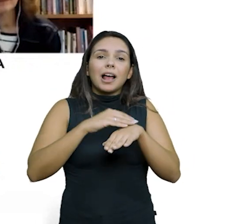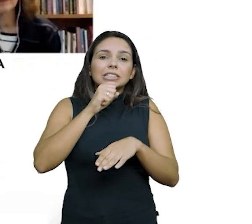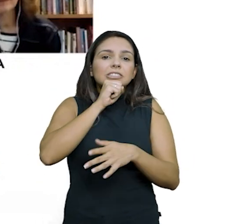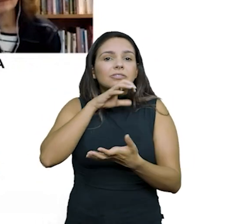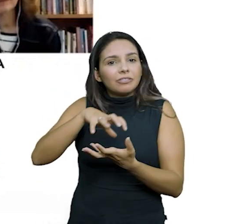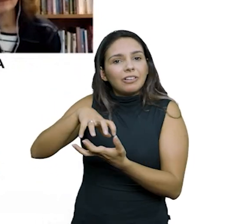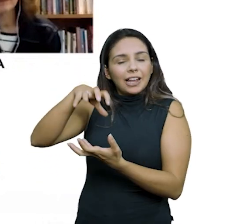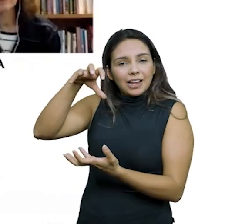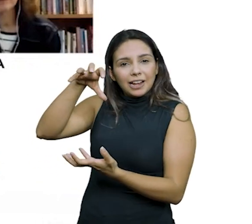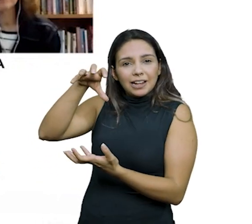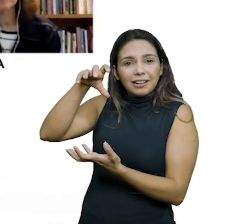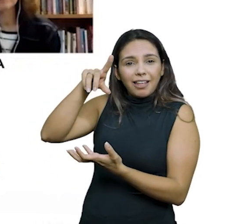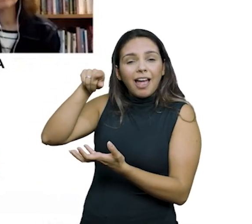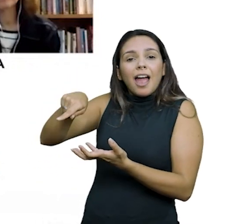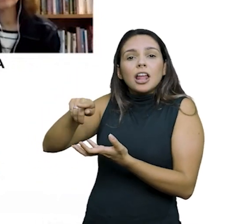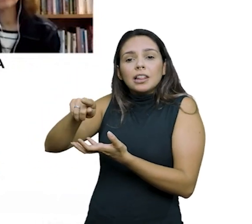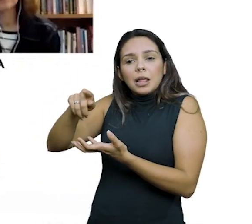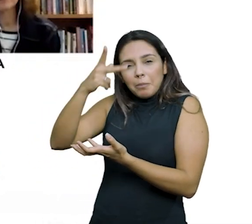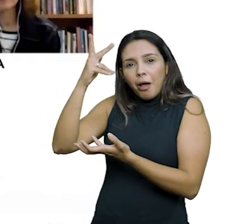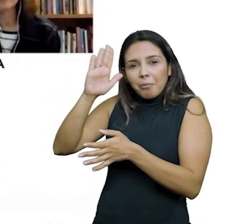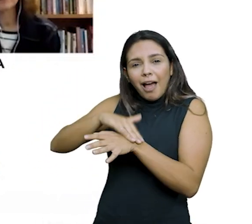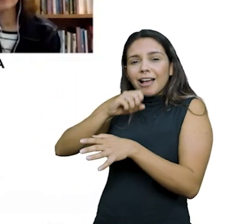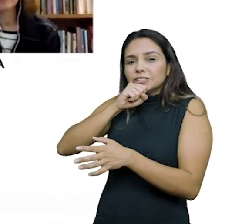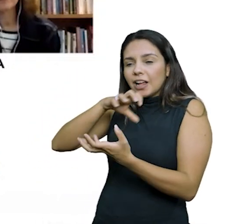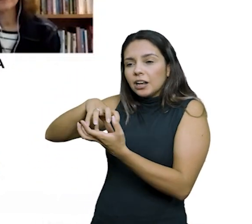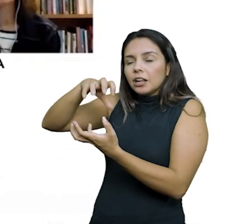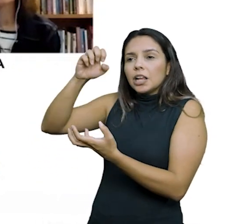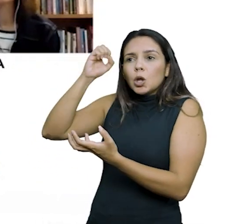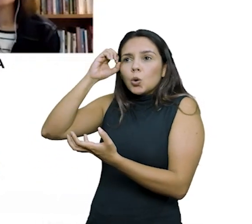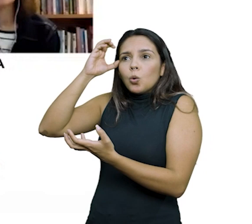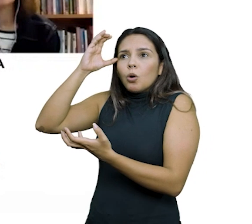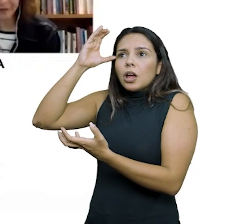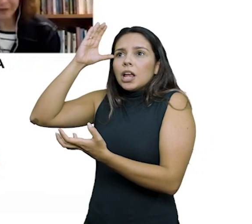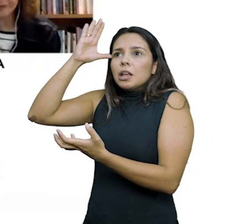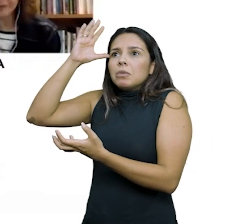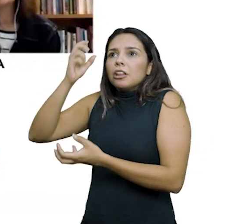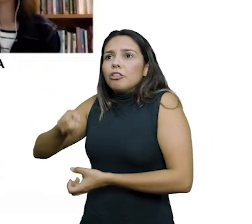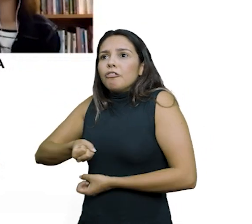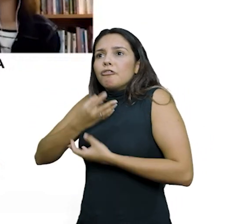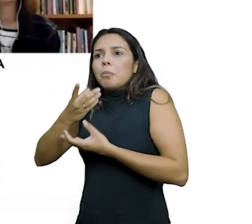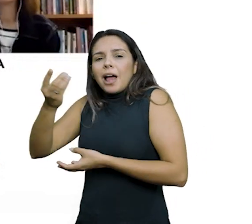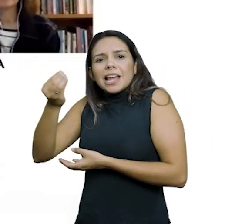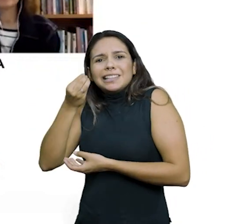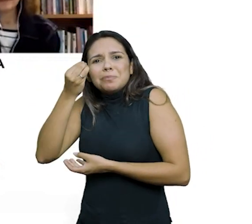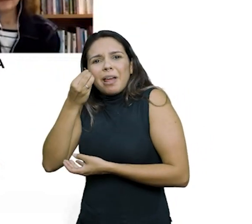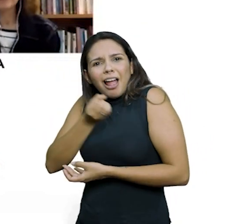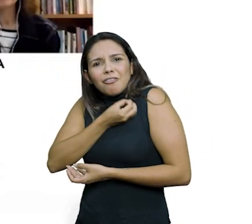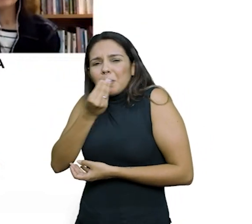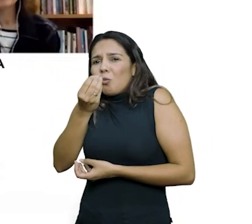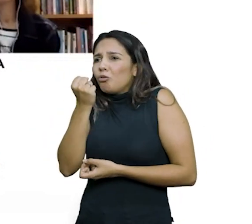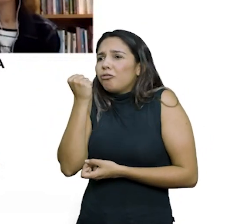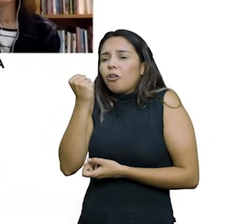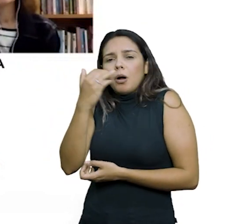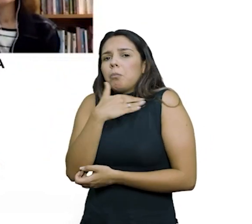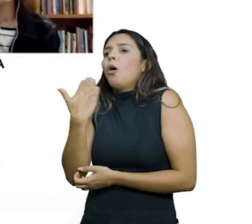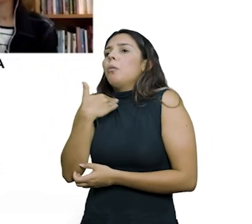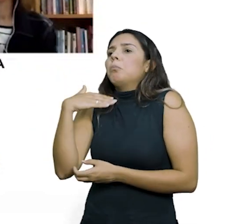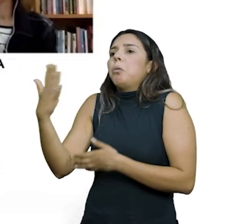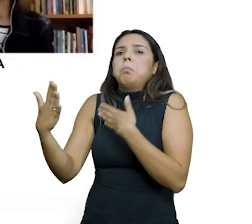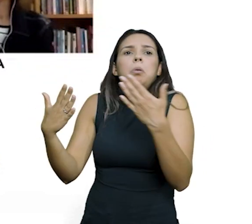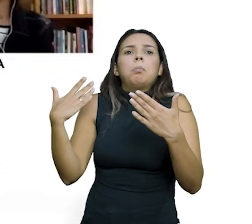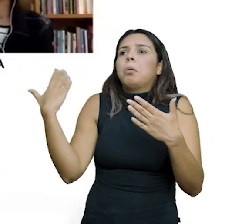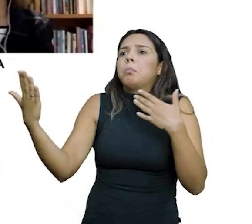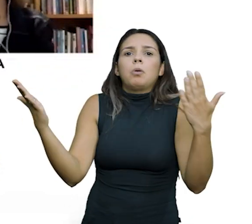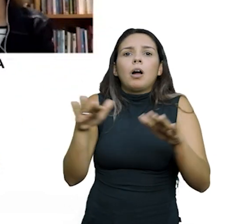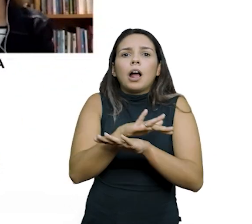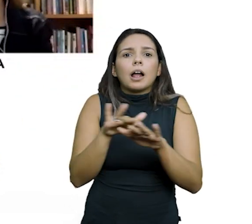cortando uma casta de pessoas de conhecimento, de base de informação, de base de experiência de vida muito forte